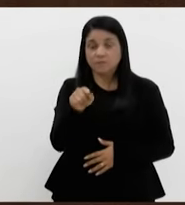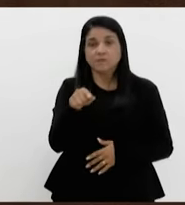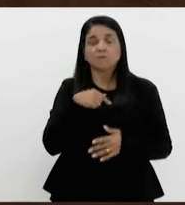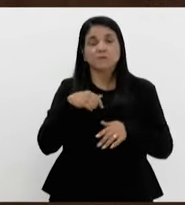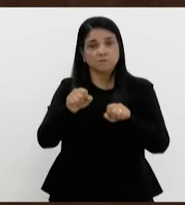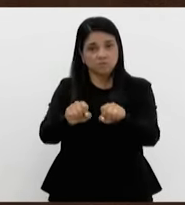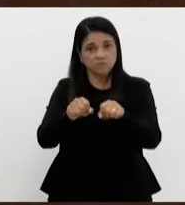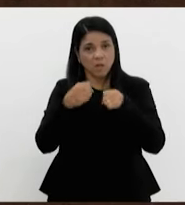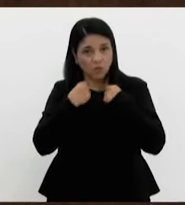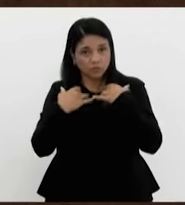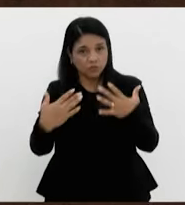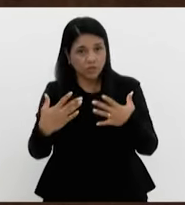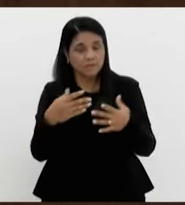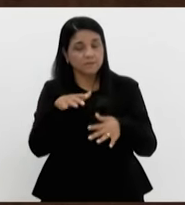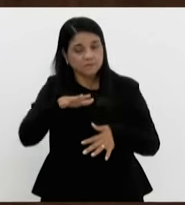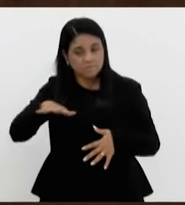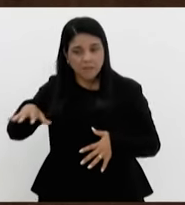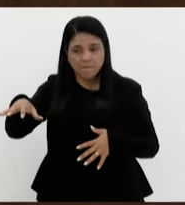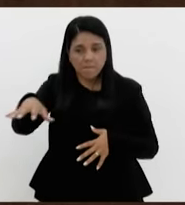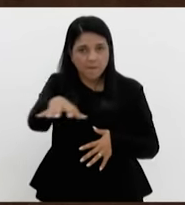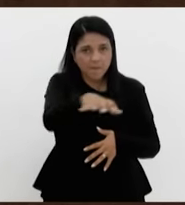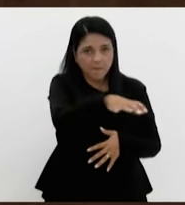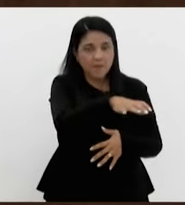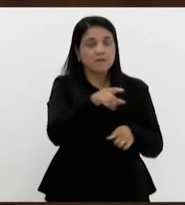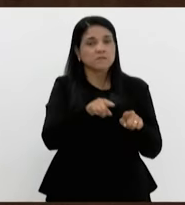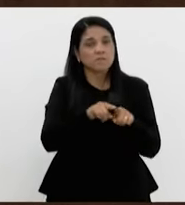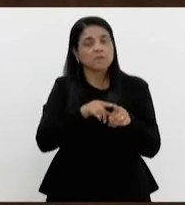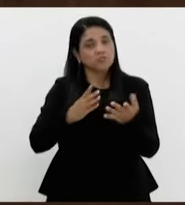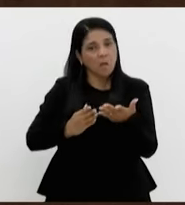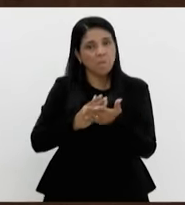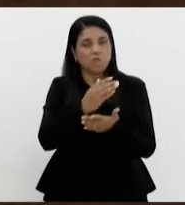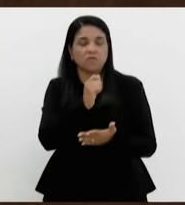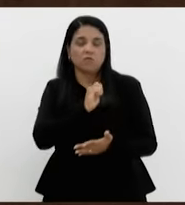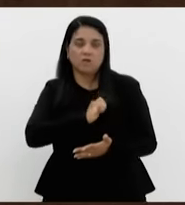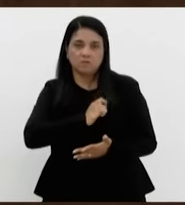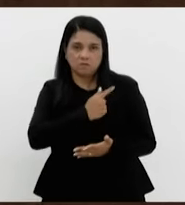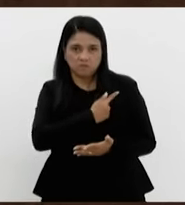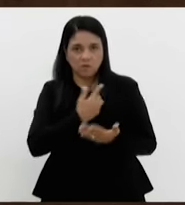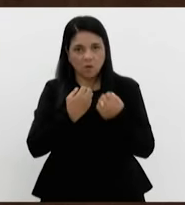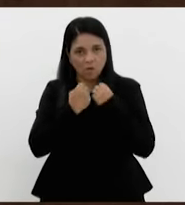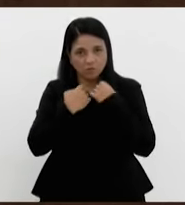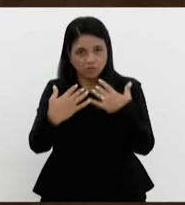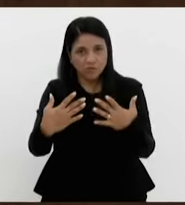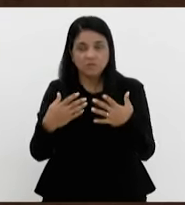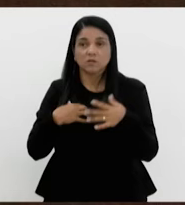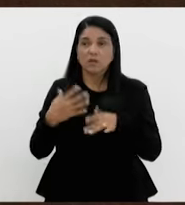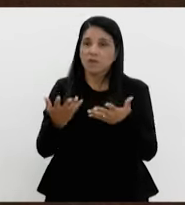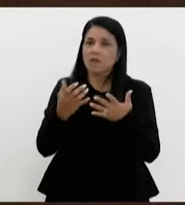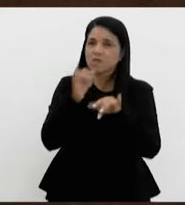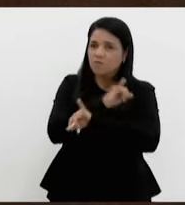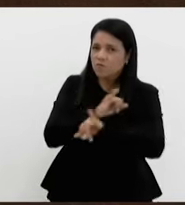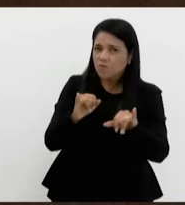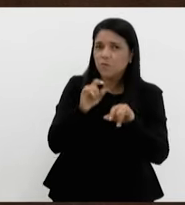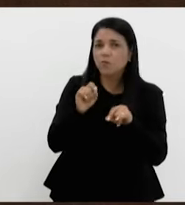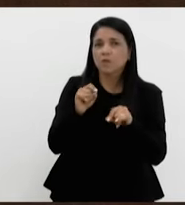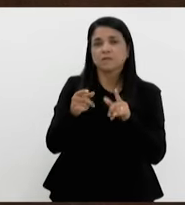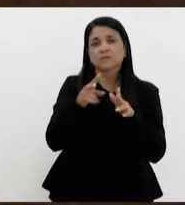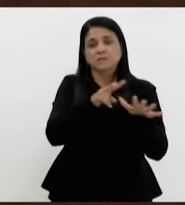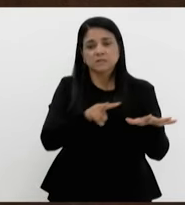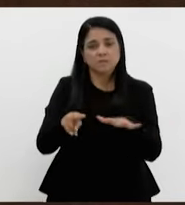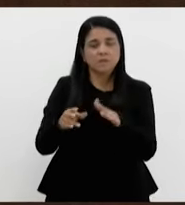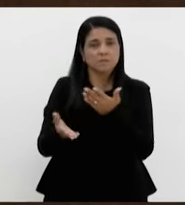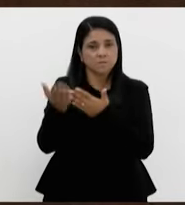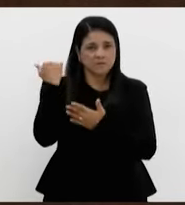regionais. Já se aprovou de ter uma audiência em São Gonçalo. E eu quero começar meu informe por aqui. Na semana passada,